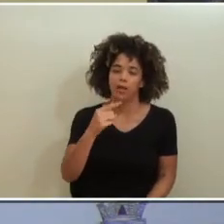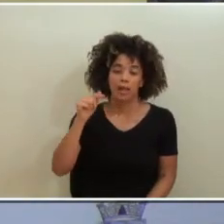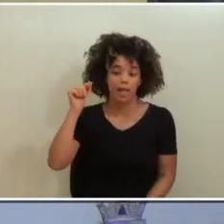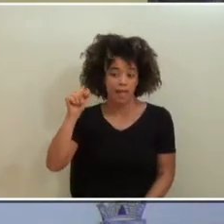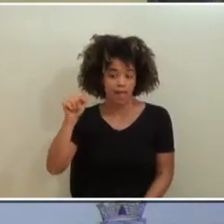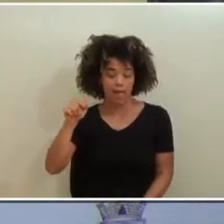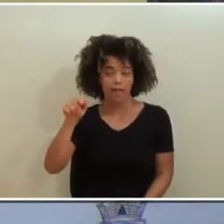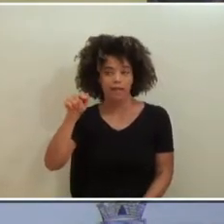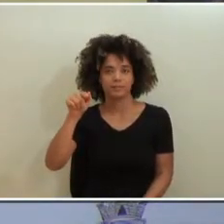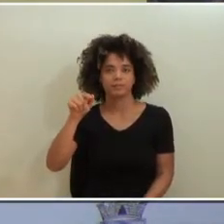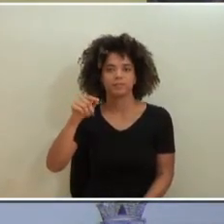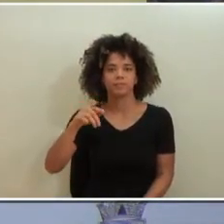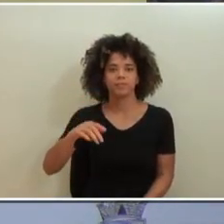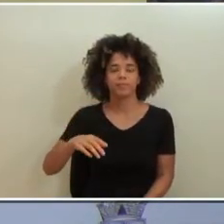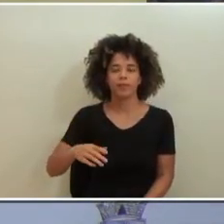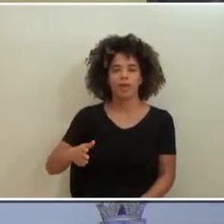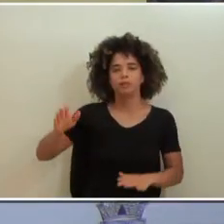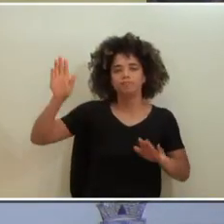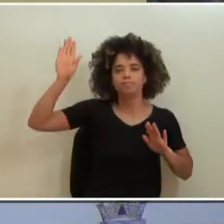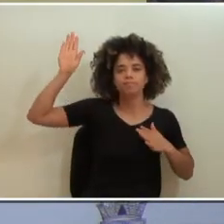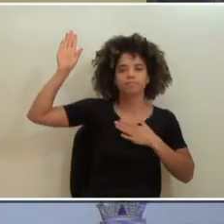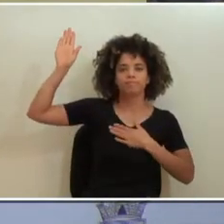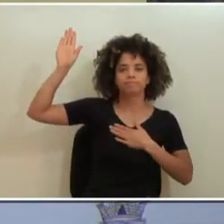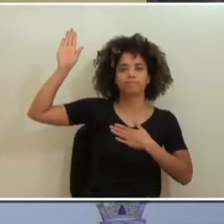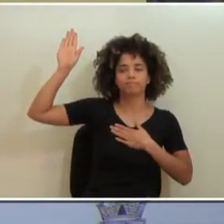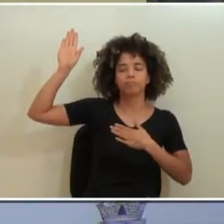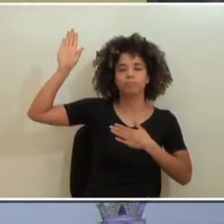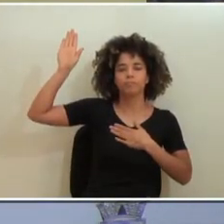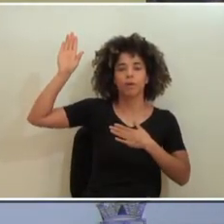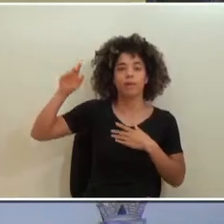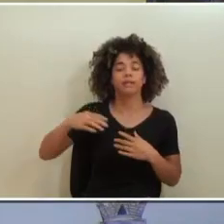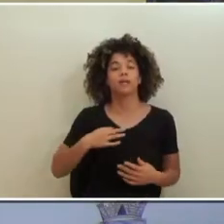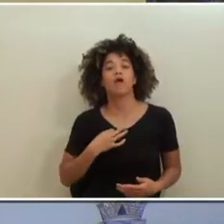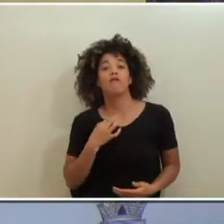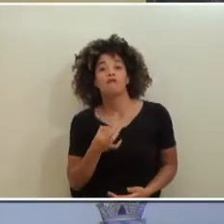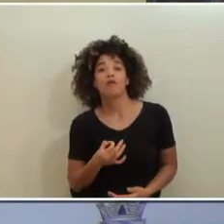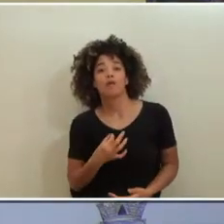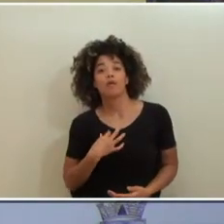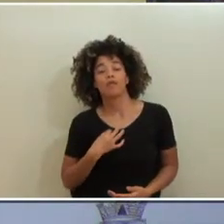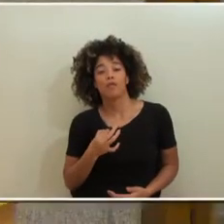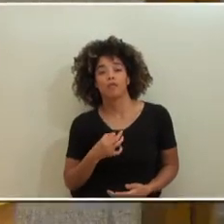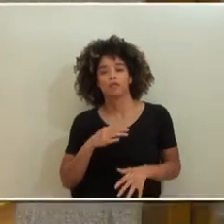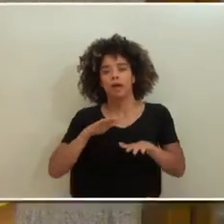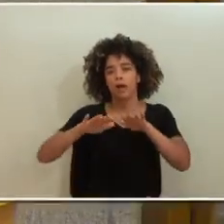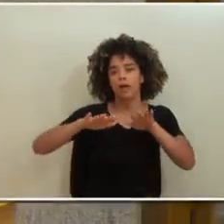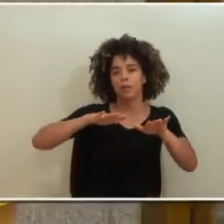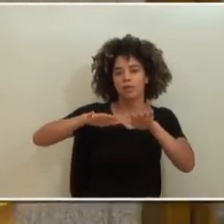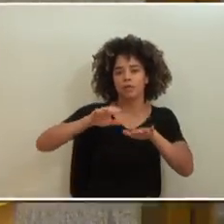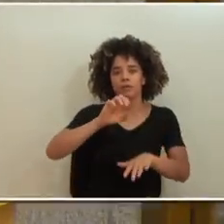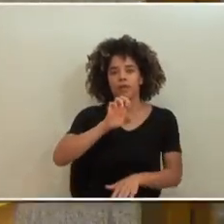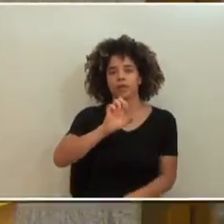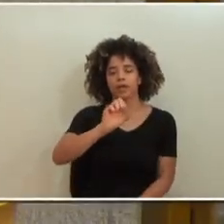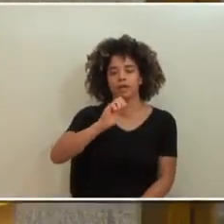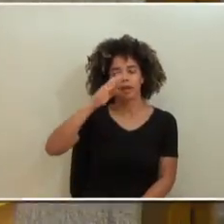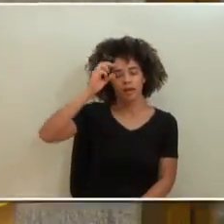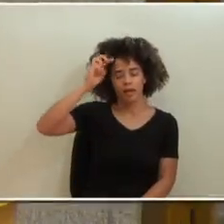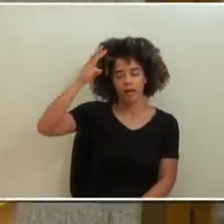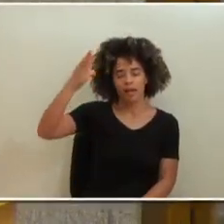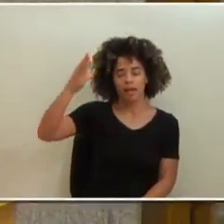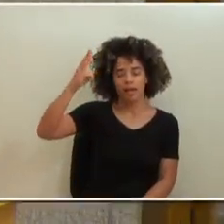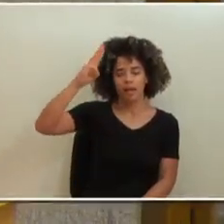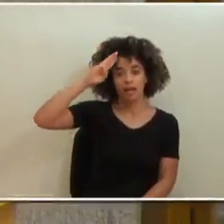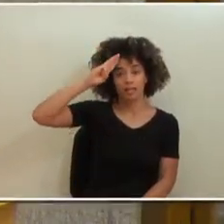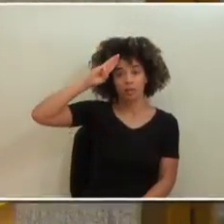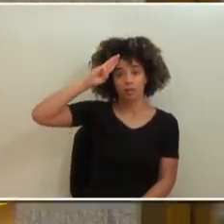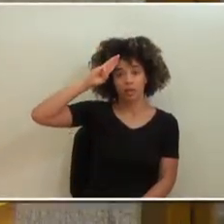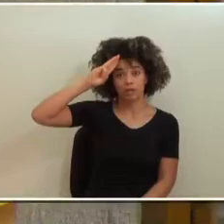como voluntário do movimento escoteiro. Desde a juventude, Kiko demonstrou um comprometimento